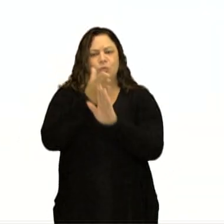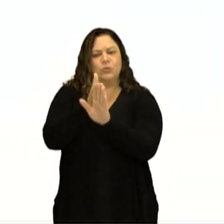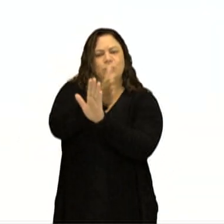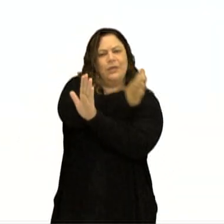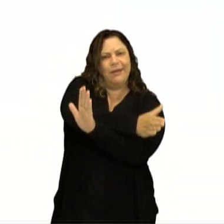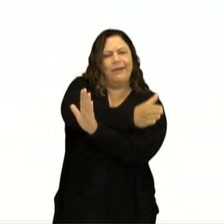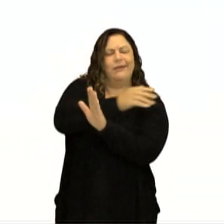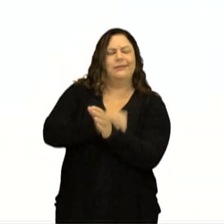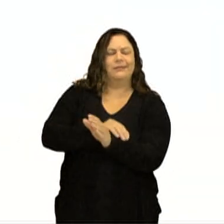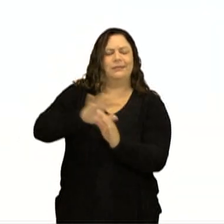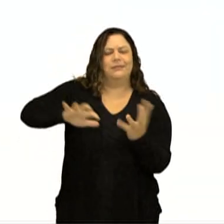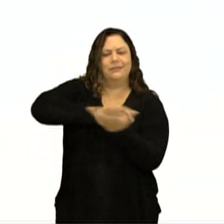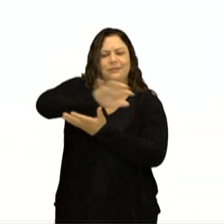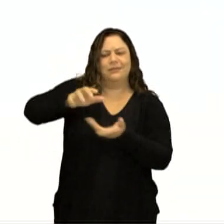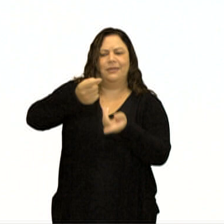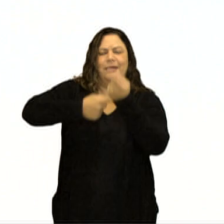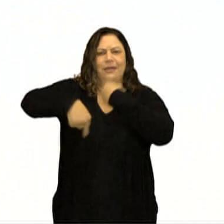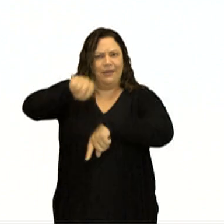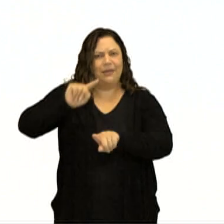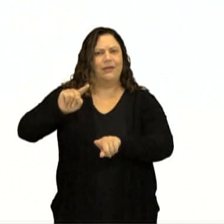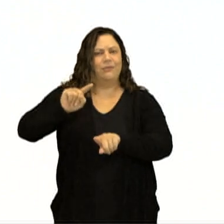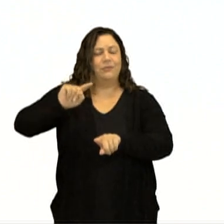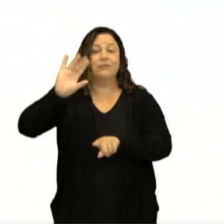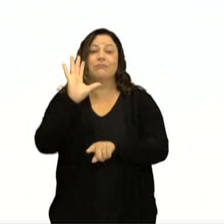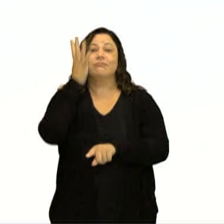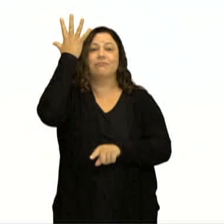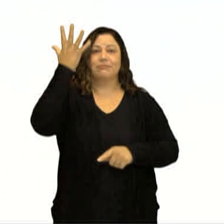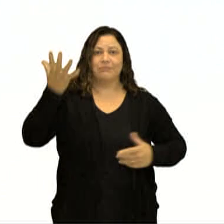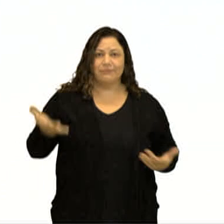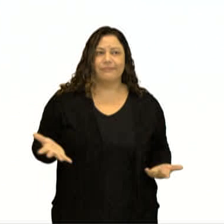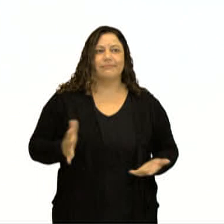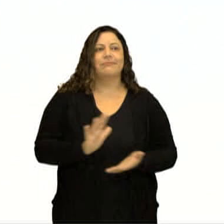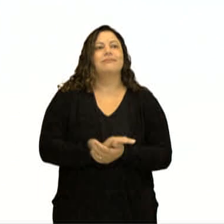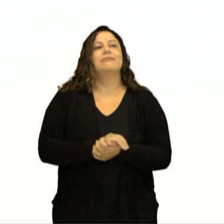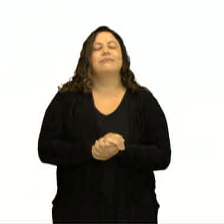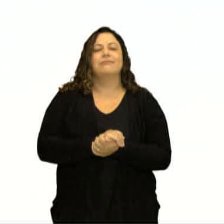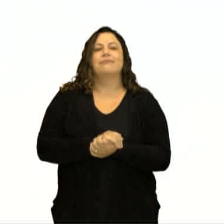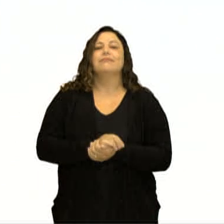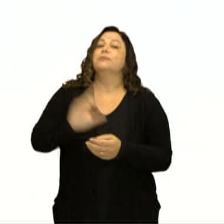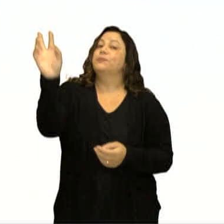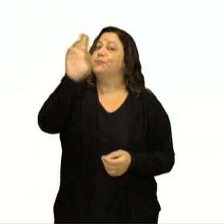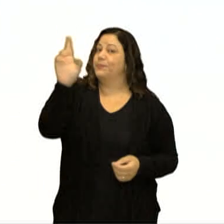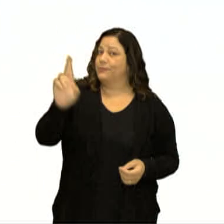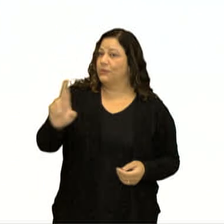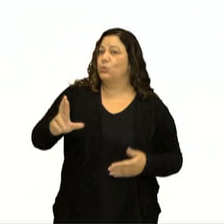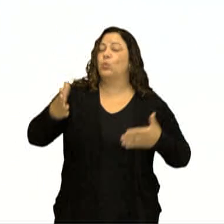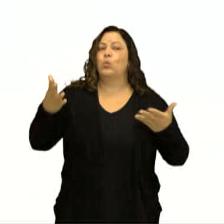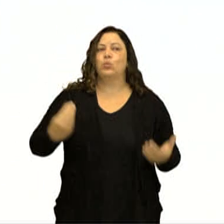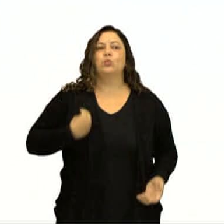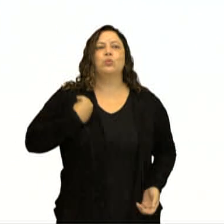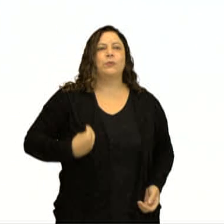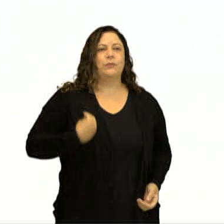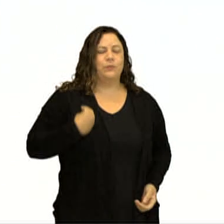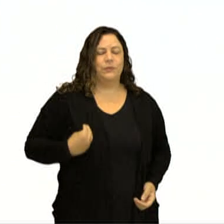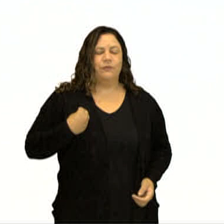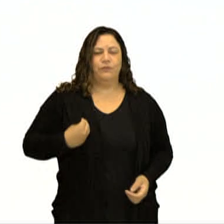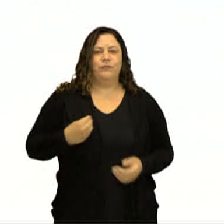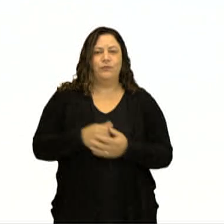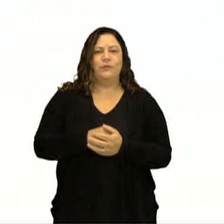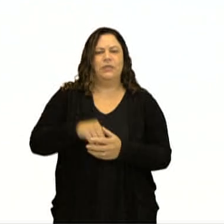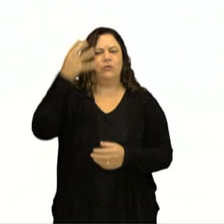de 1917 vir a acontecer? Bom, os russos, eles viviam em uma